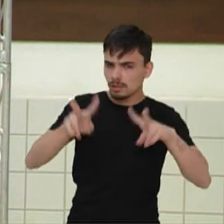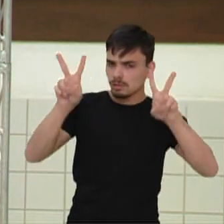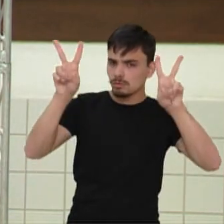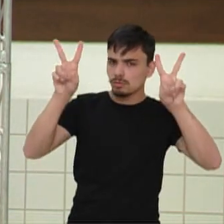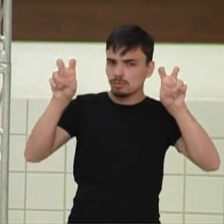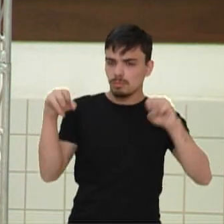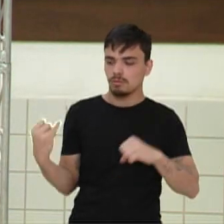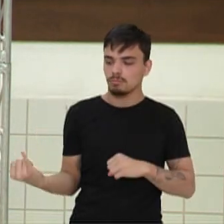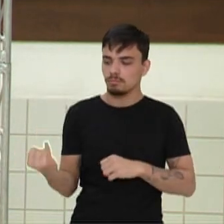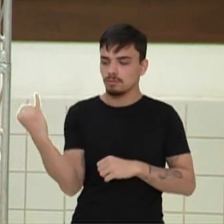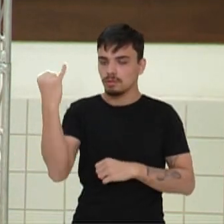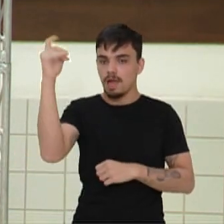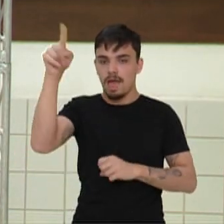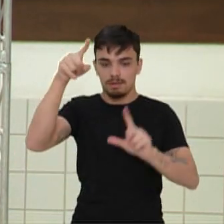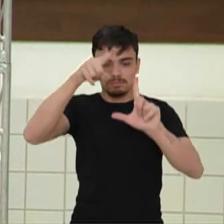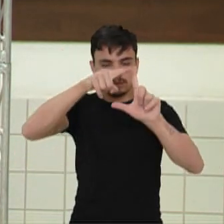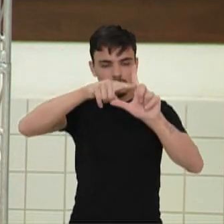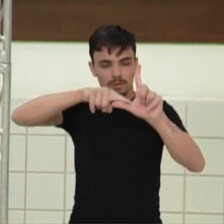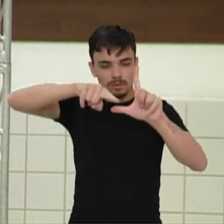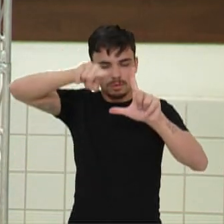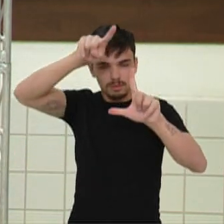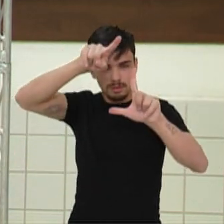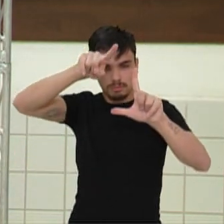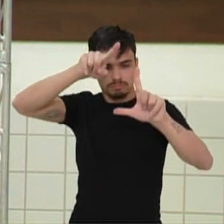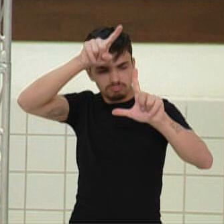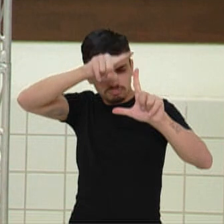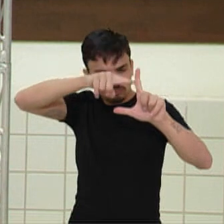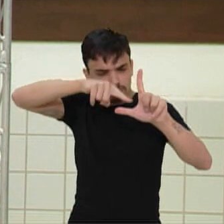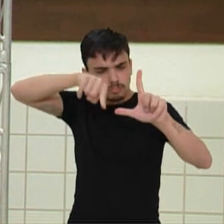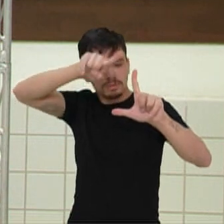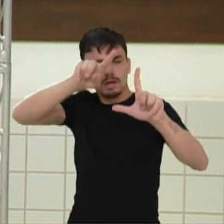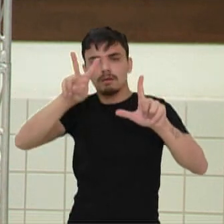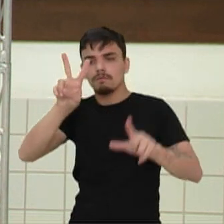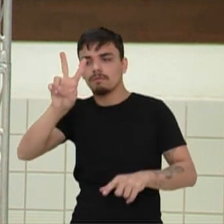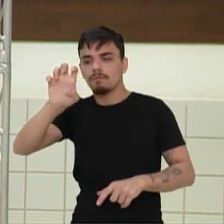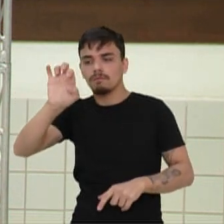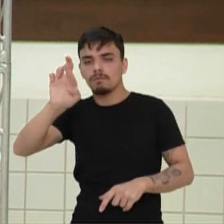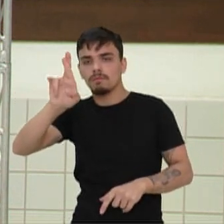importante, é o vértice, né? A gente vai ver ali que o vértice tem a sua